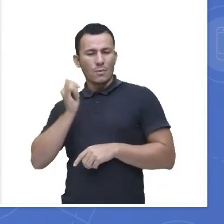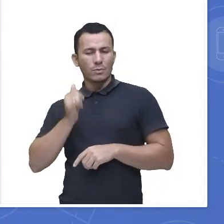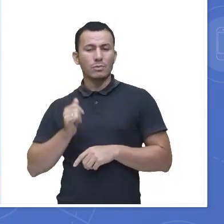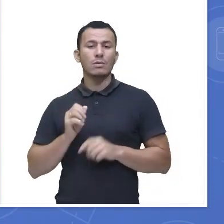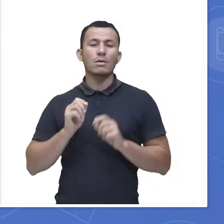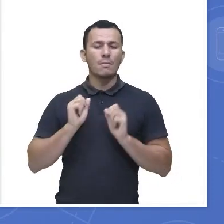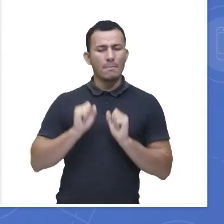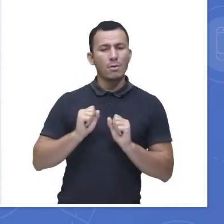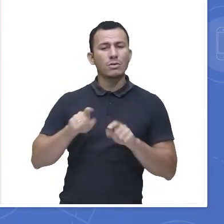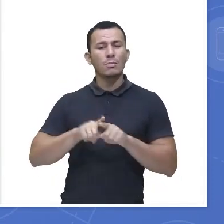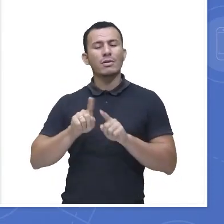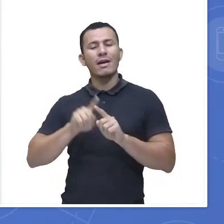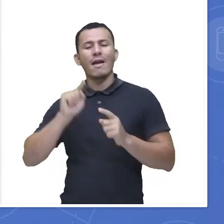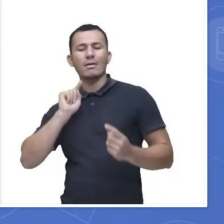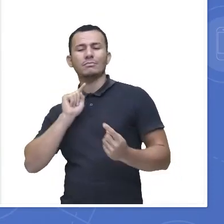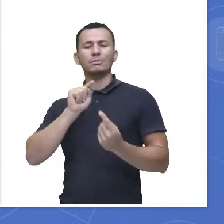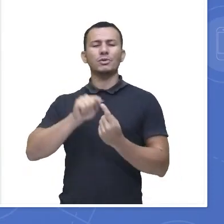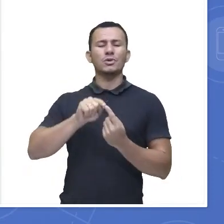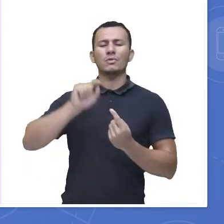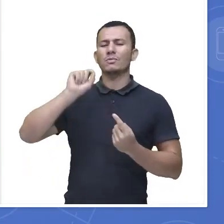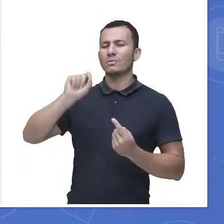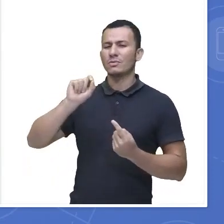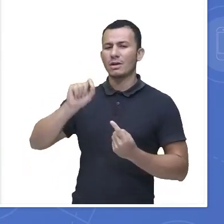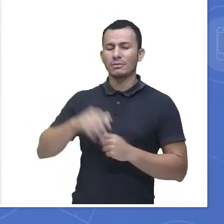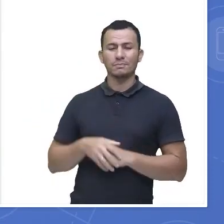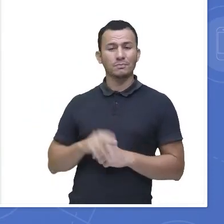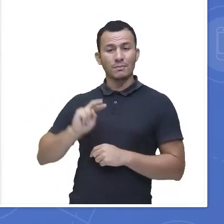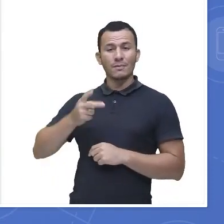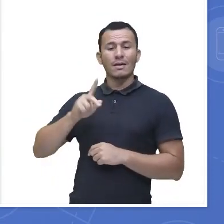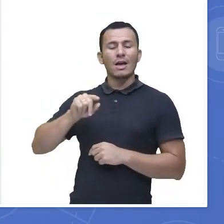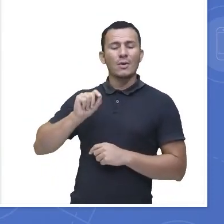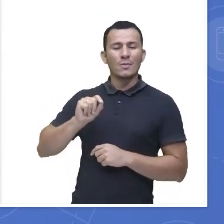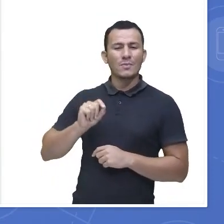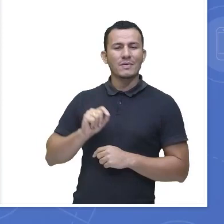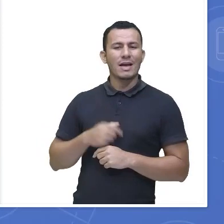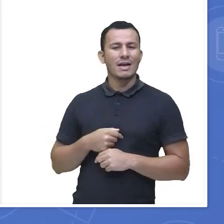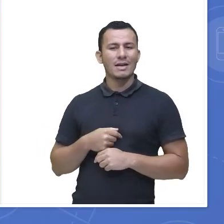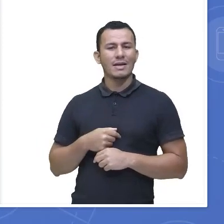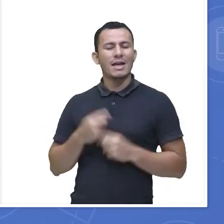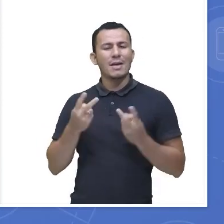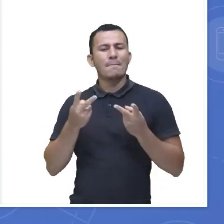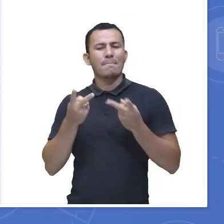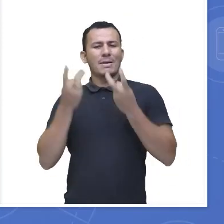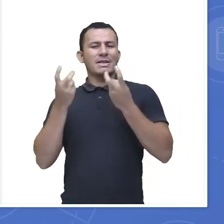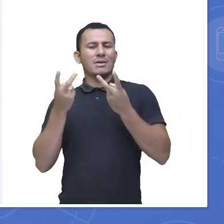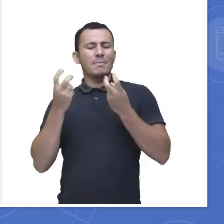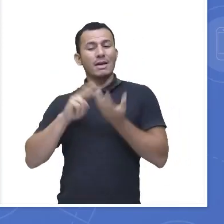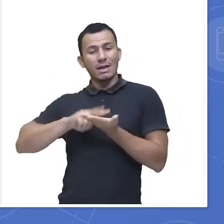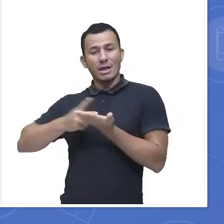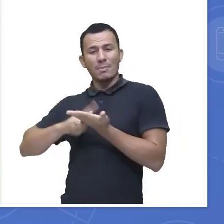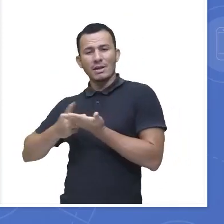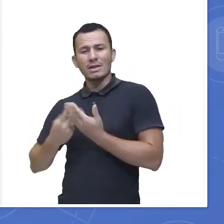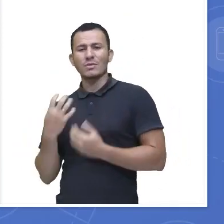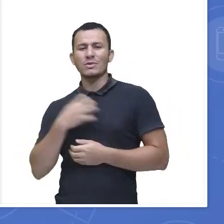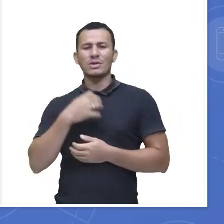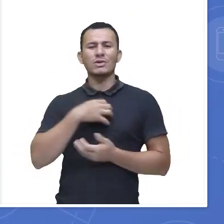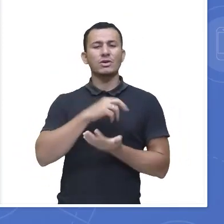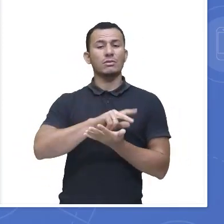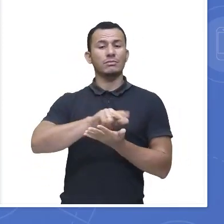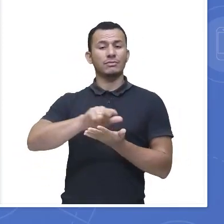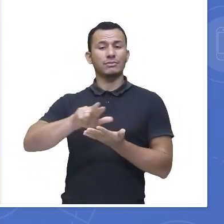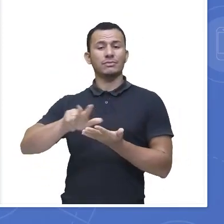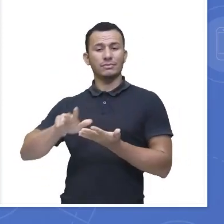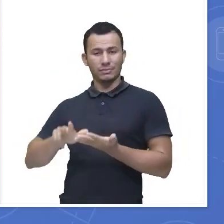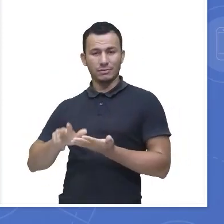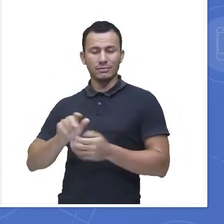quê? Porque ela tem um objetivo. Qual é o objetivo? Gerar mesmo essas múltiplas interpretações, esses outros sentidos